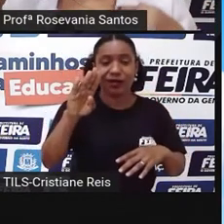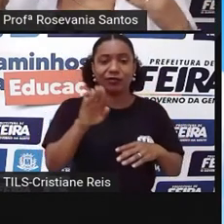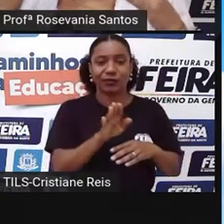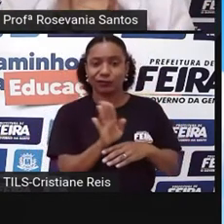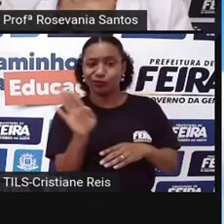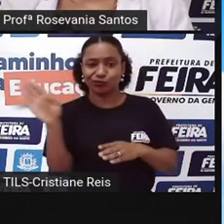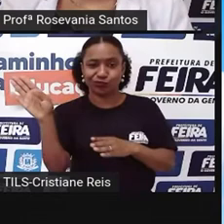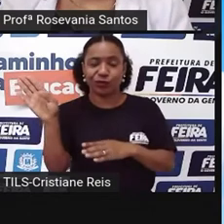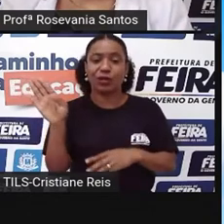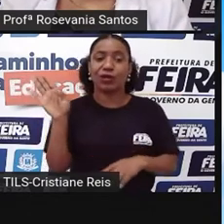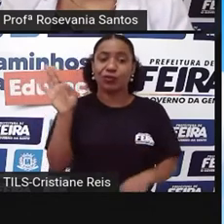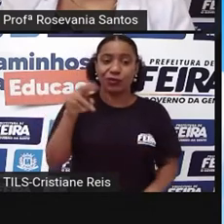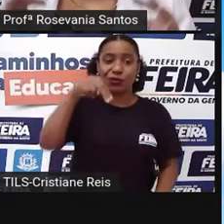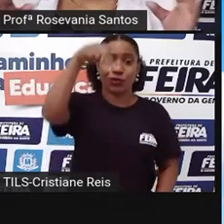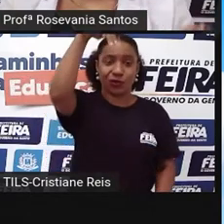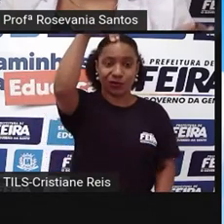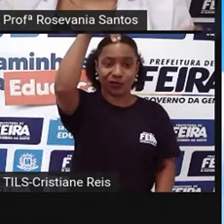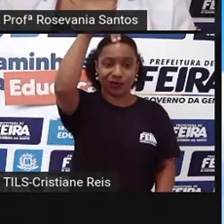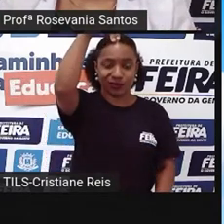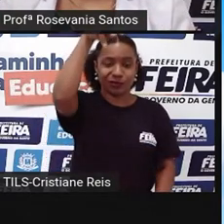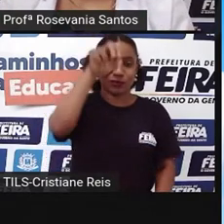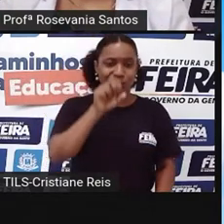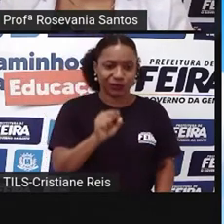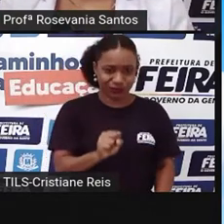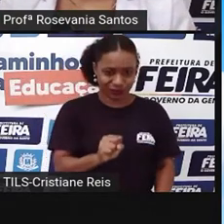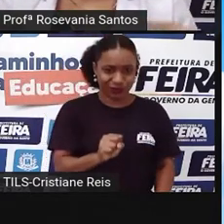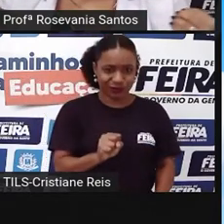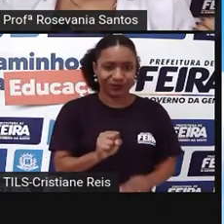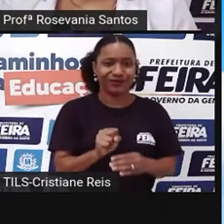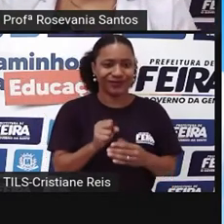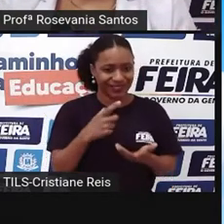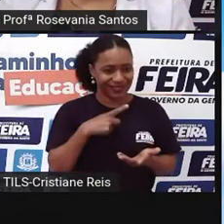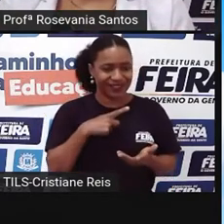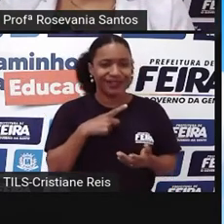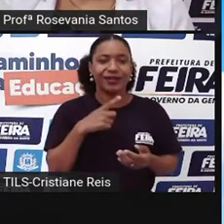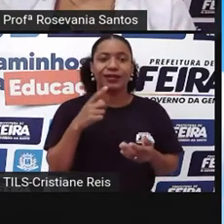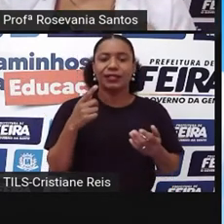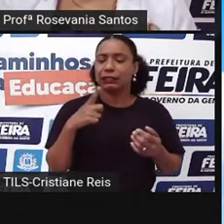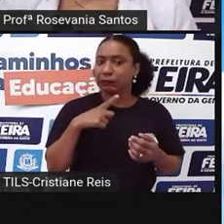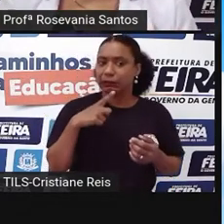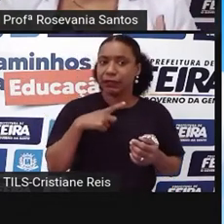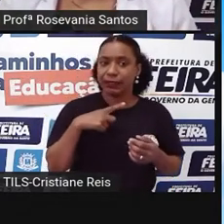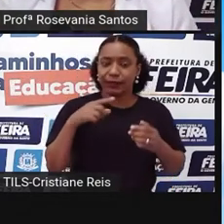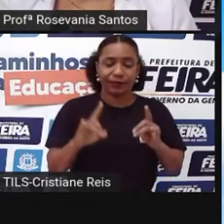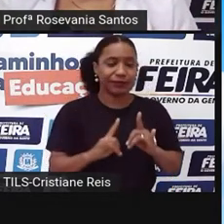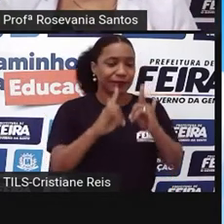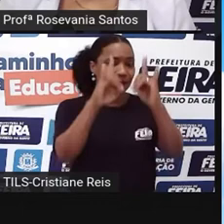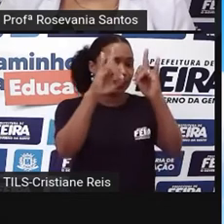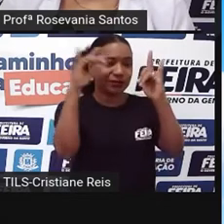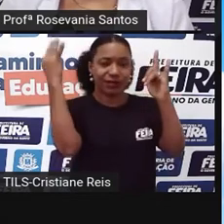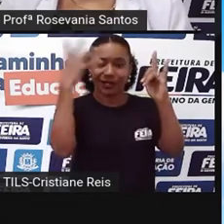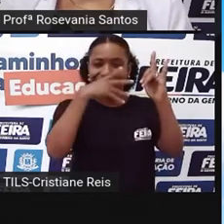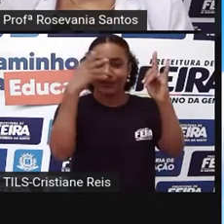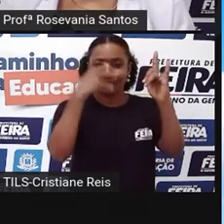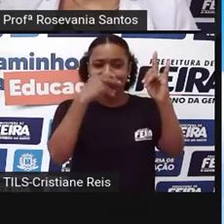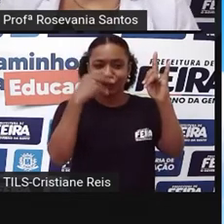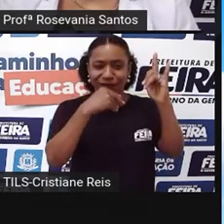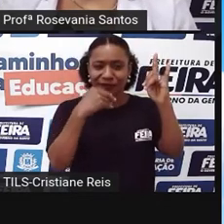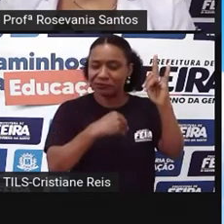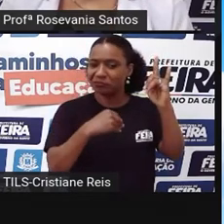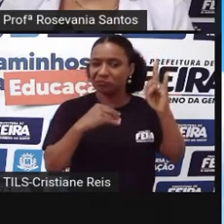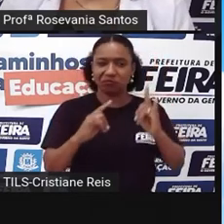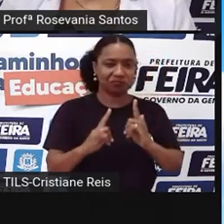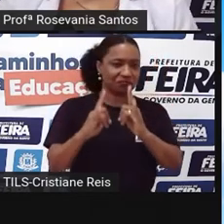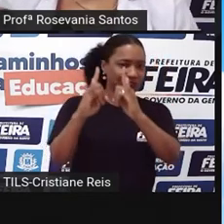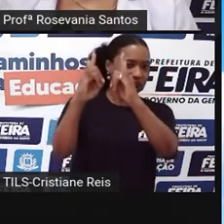Sul, da própria cidade, ela foi totalmente planejada com prédios assim belíssimos, né, com